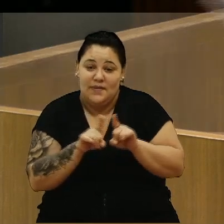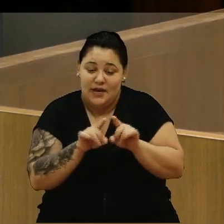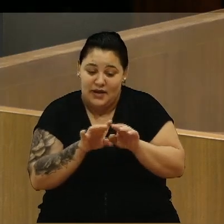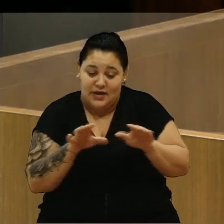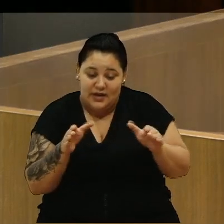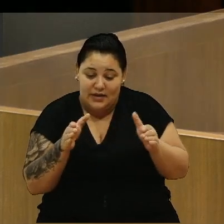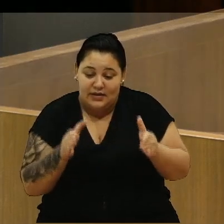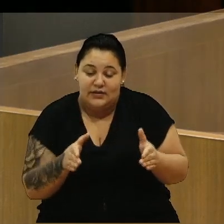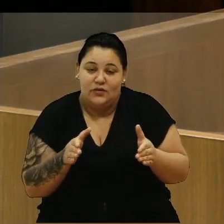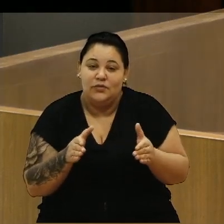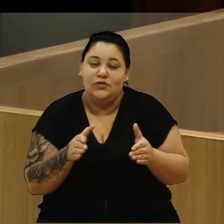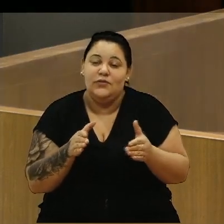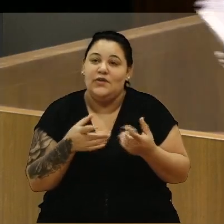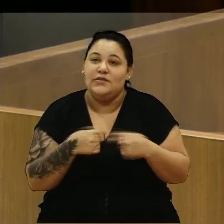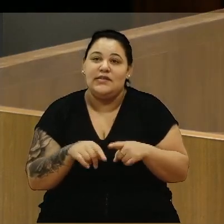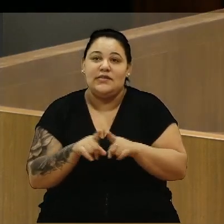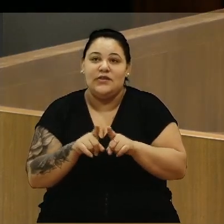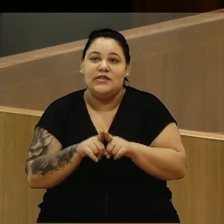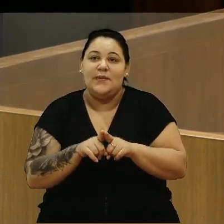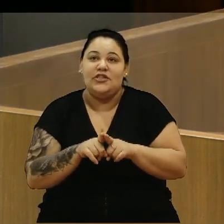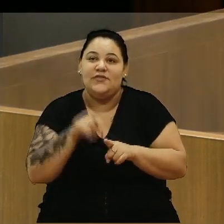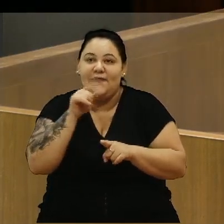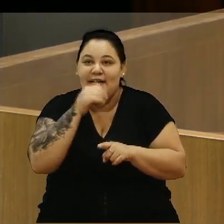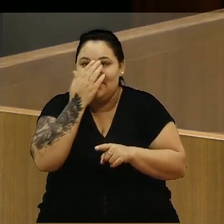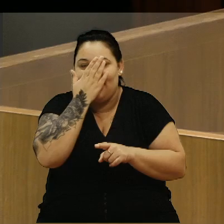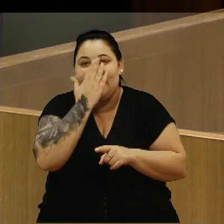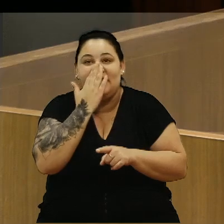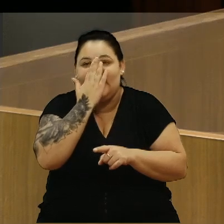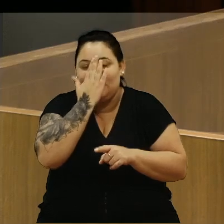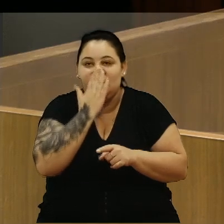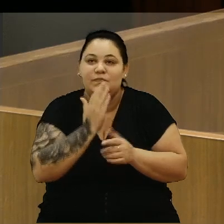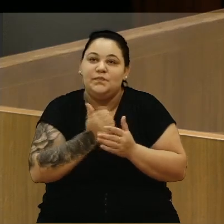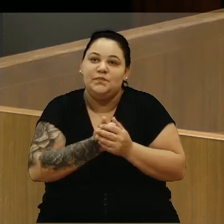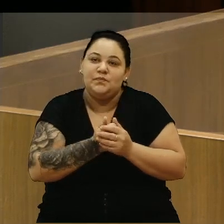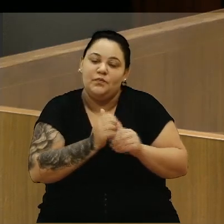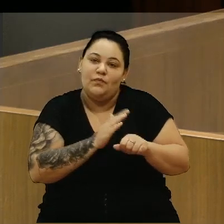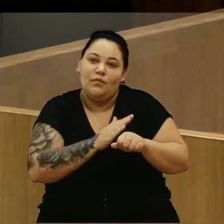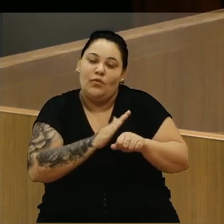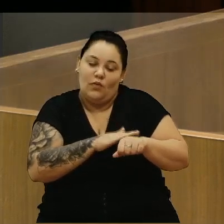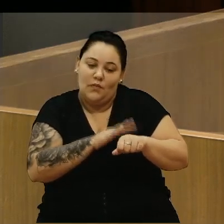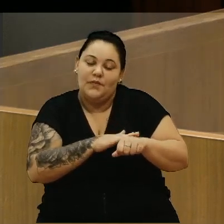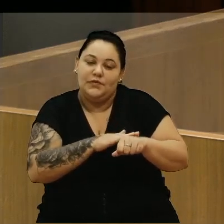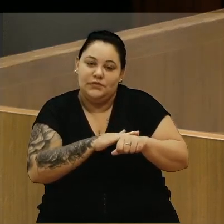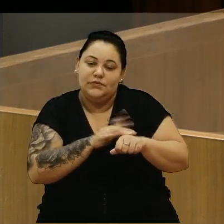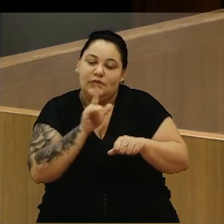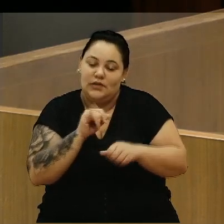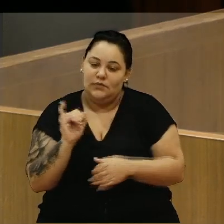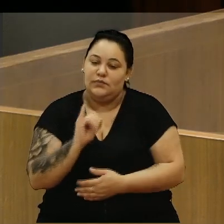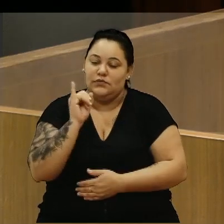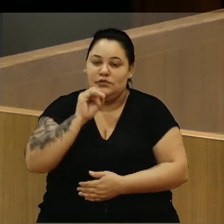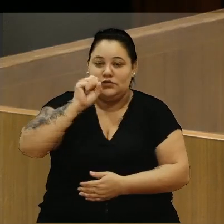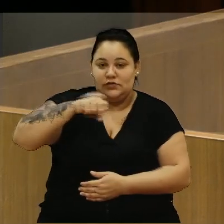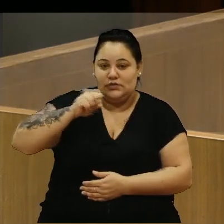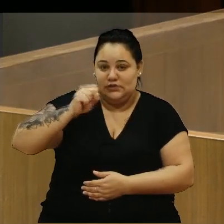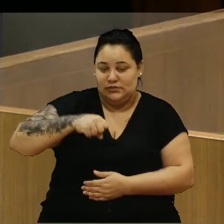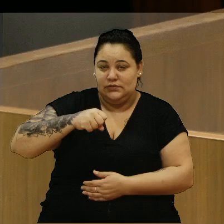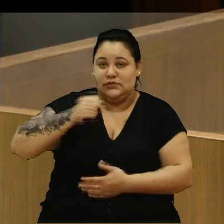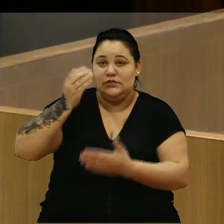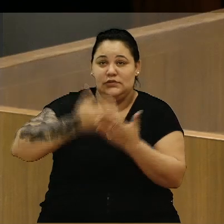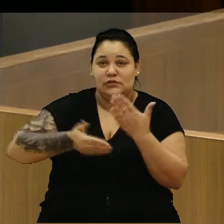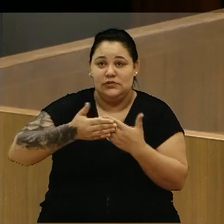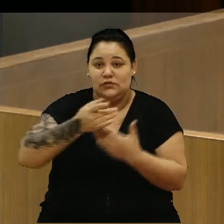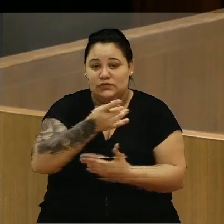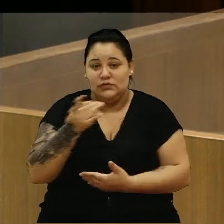ao encontro daquele debate que foi feito naquele momento. Então, é importante que todos os